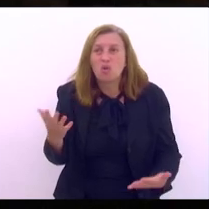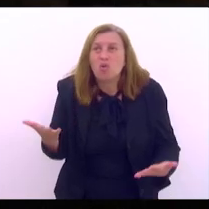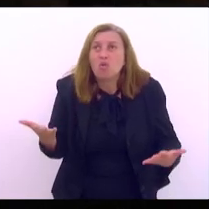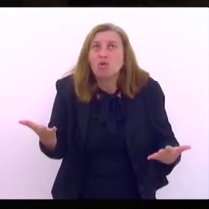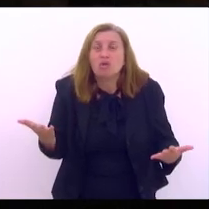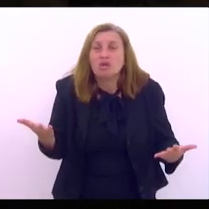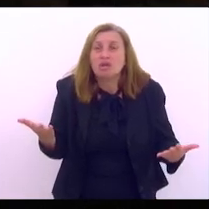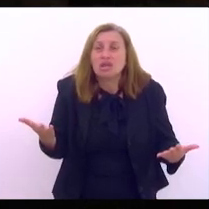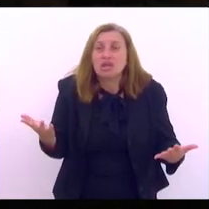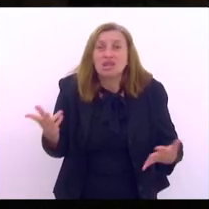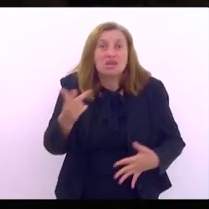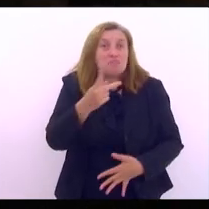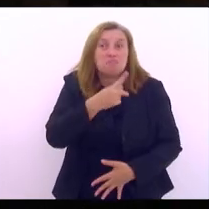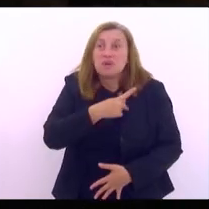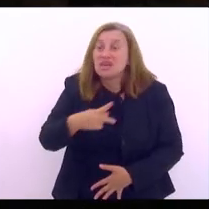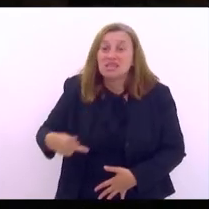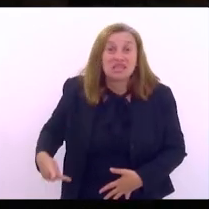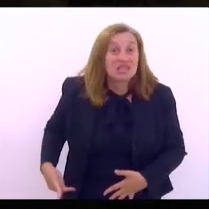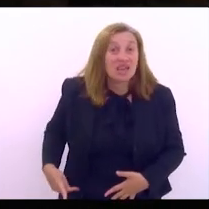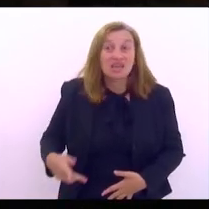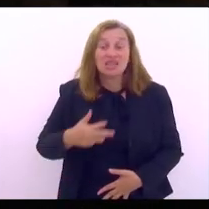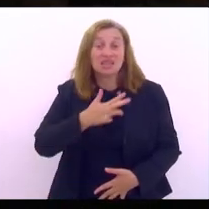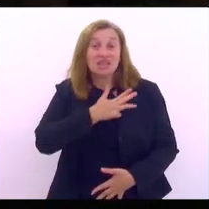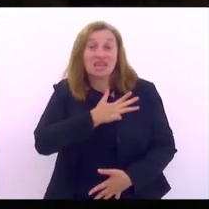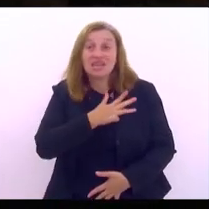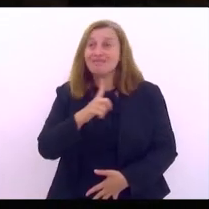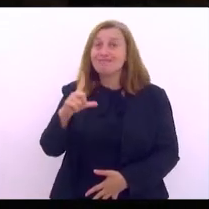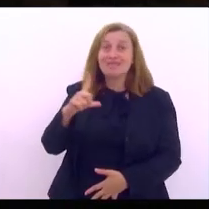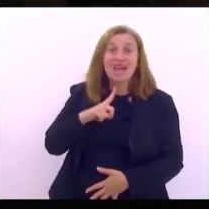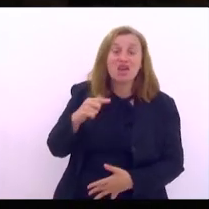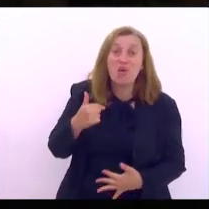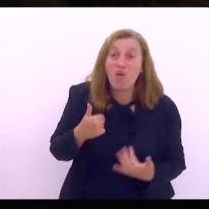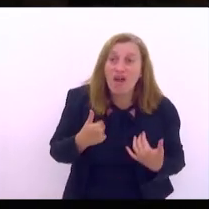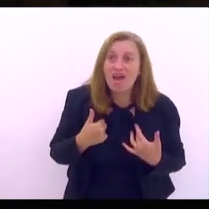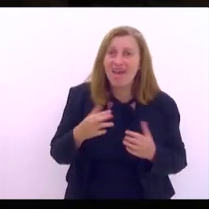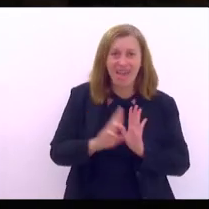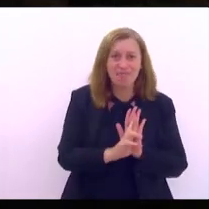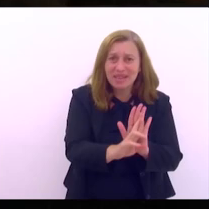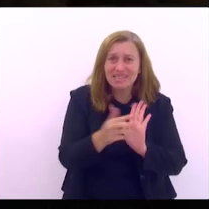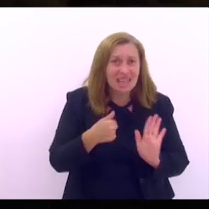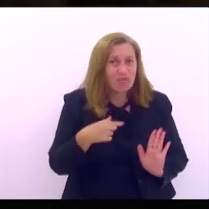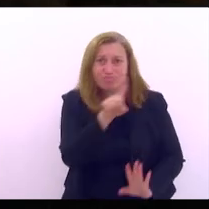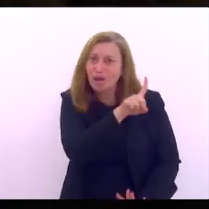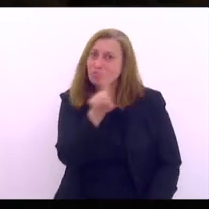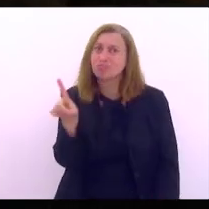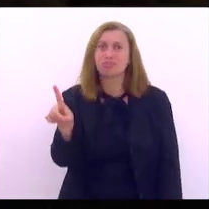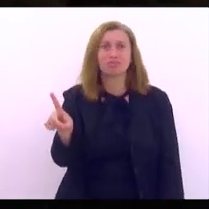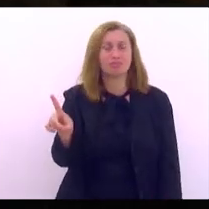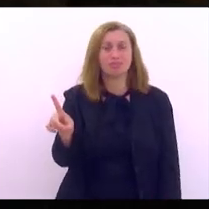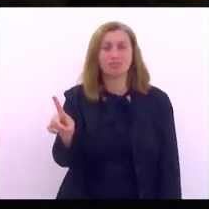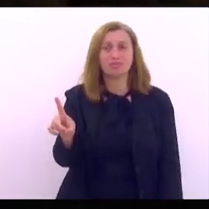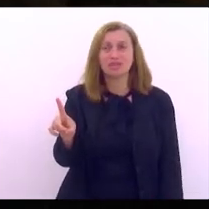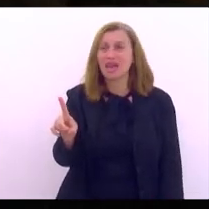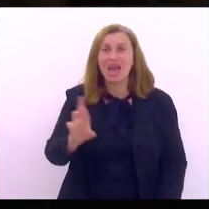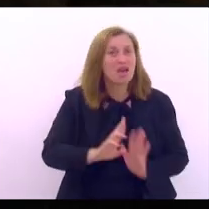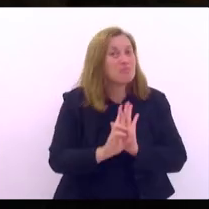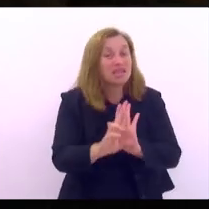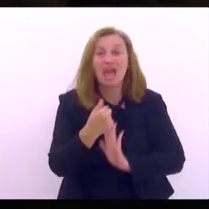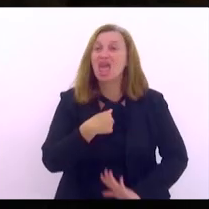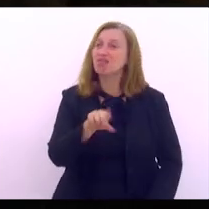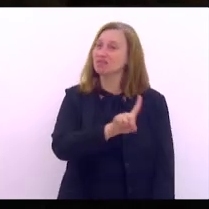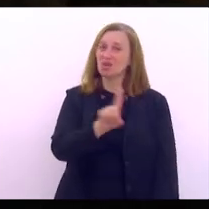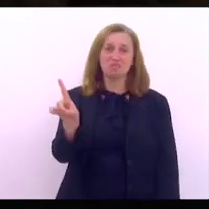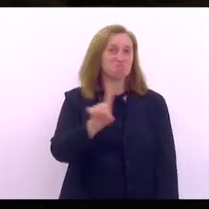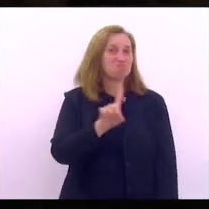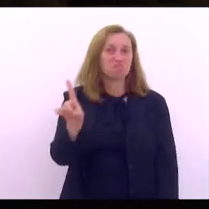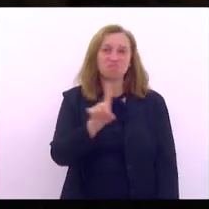de presidente da República eu tenho? Ele não me representa nisso, não. Ele não me representa,